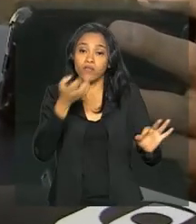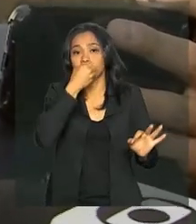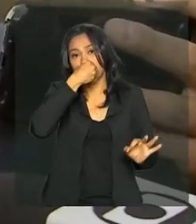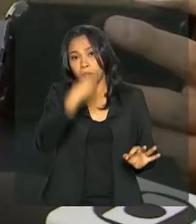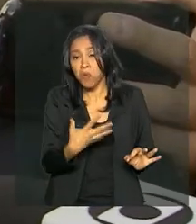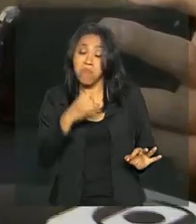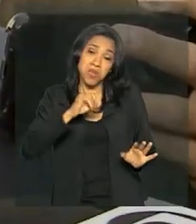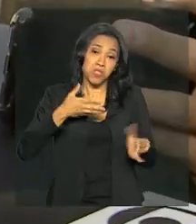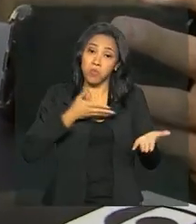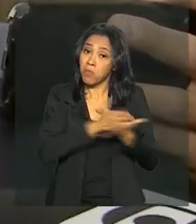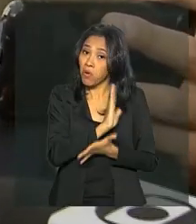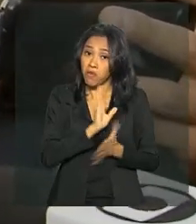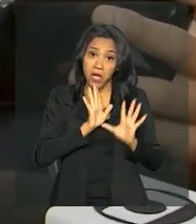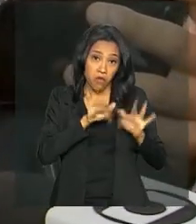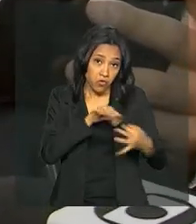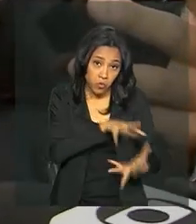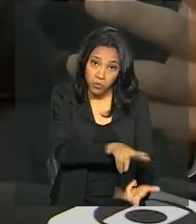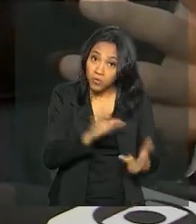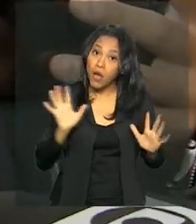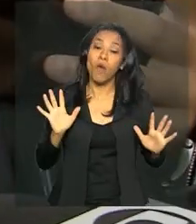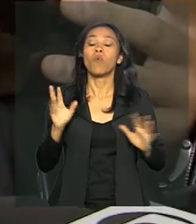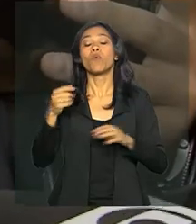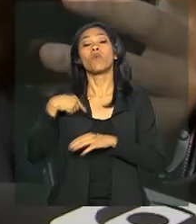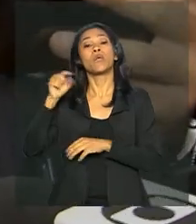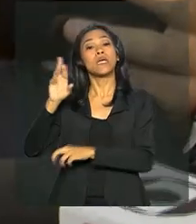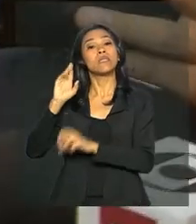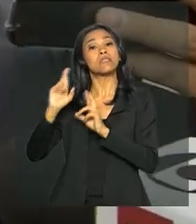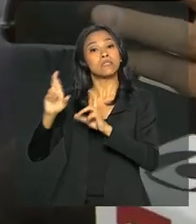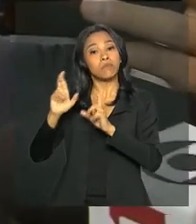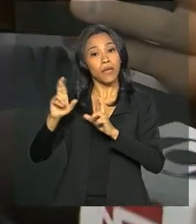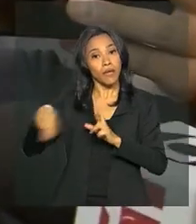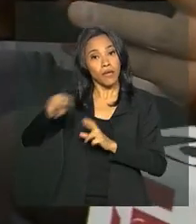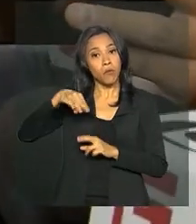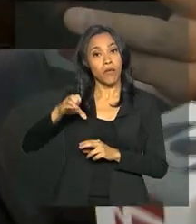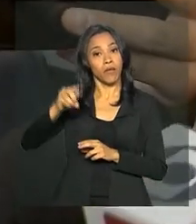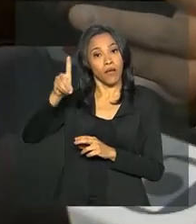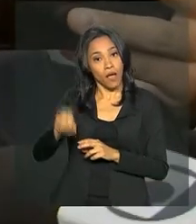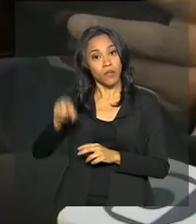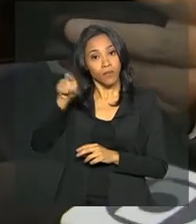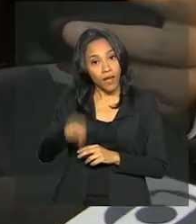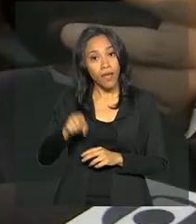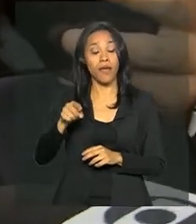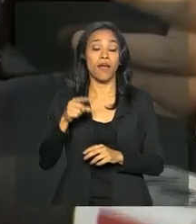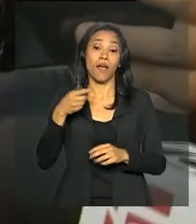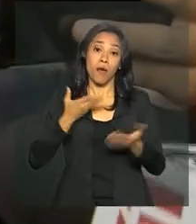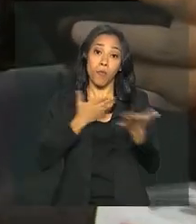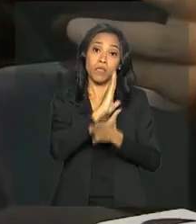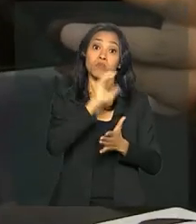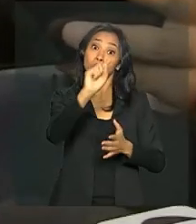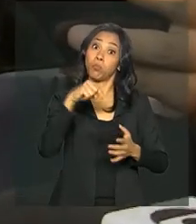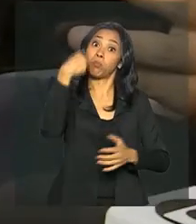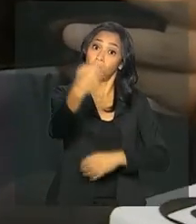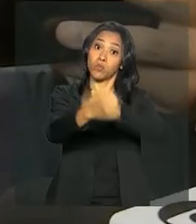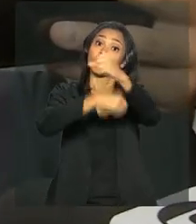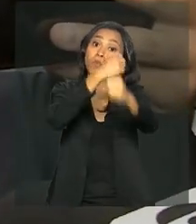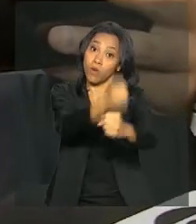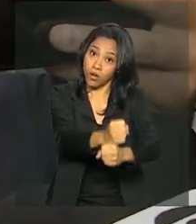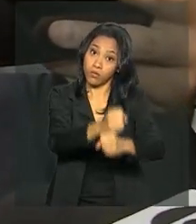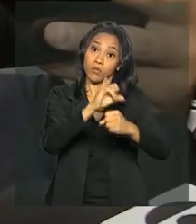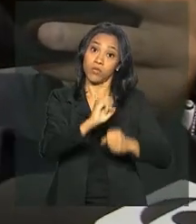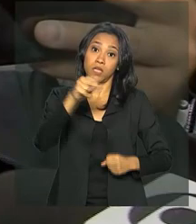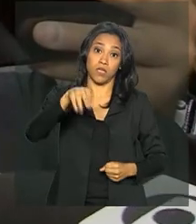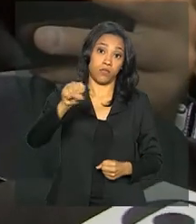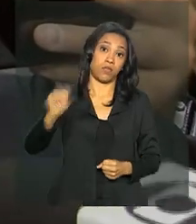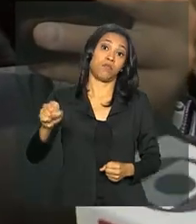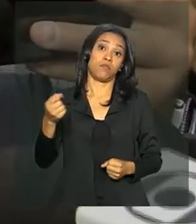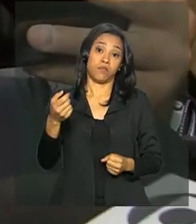Mas se não aprovar, é o fim do mundo, não é. O que o mercado espera é a aprovação da reforma da Previdência no próximo ano. Eu acho que o governo novo está muito